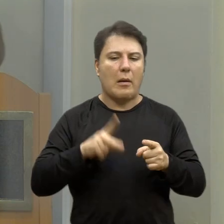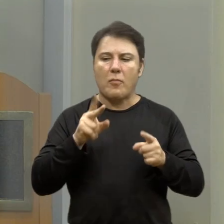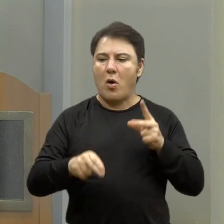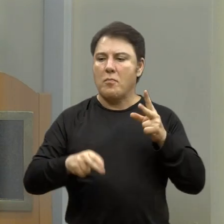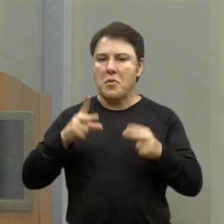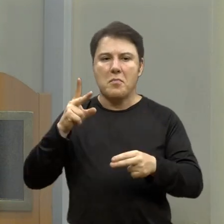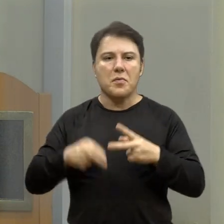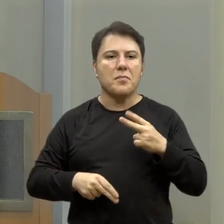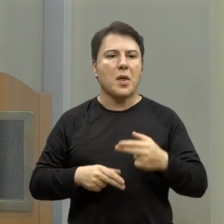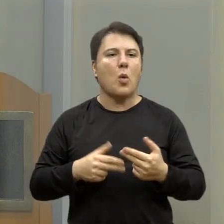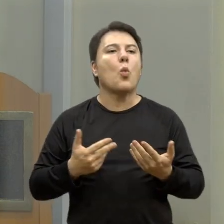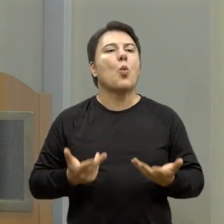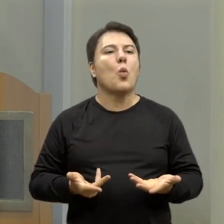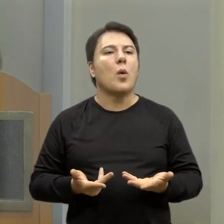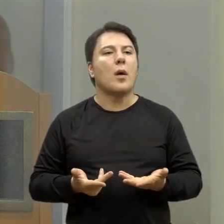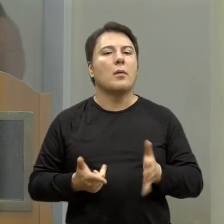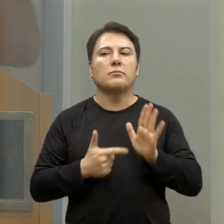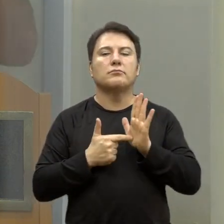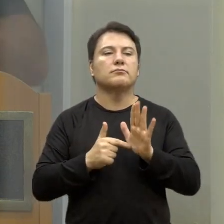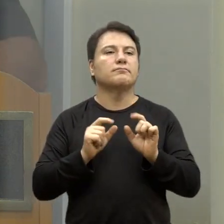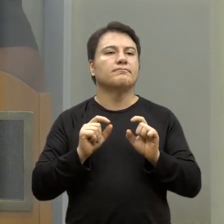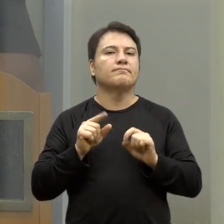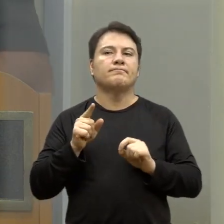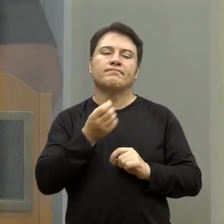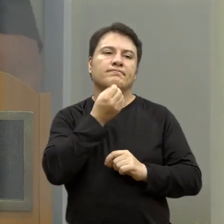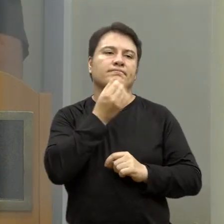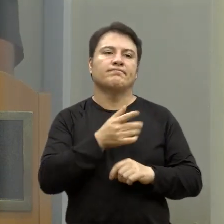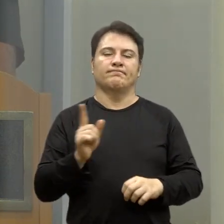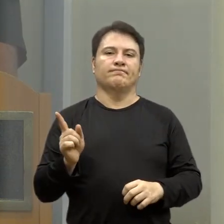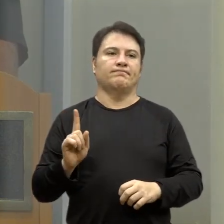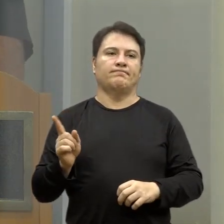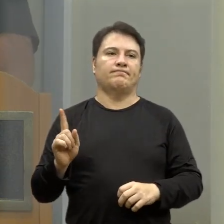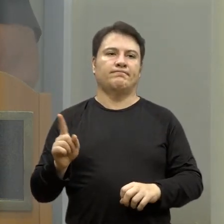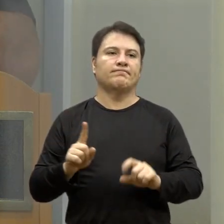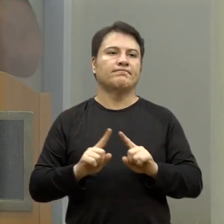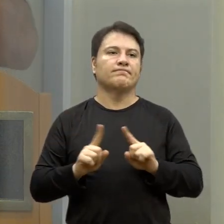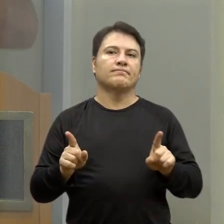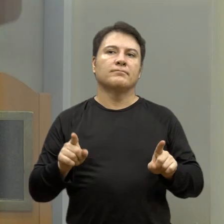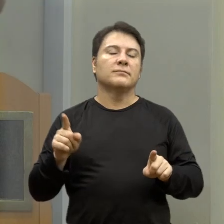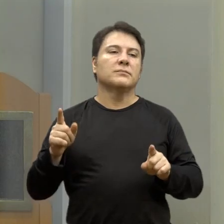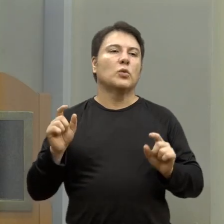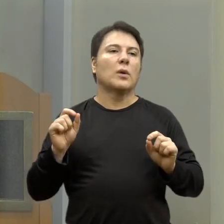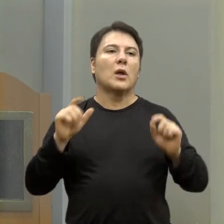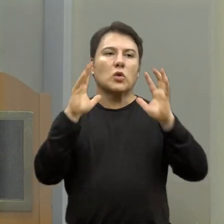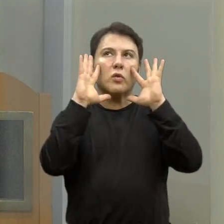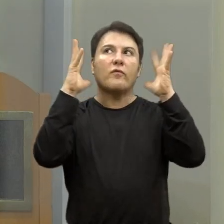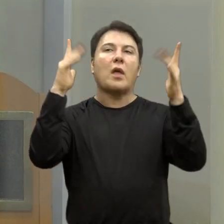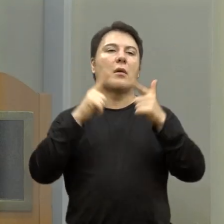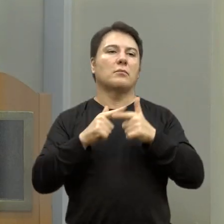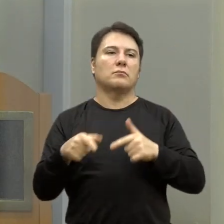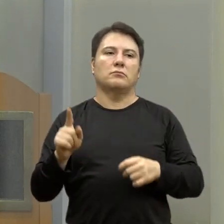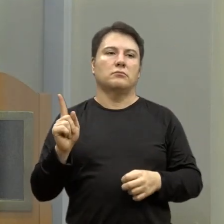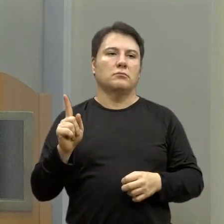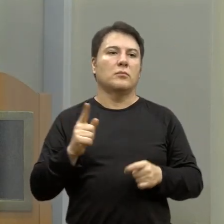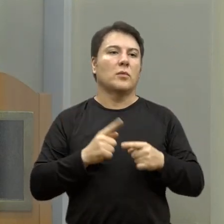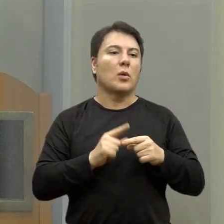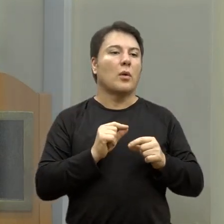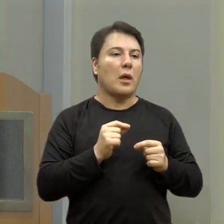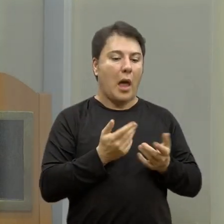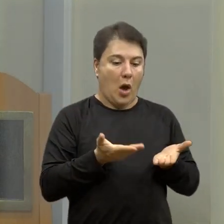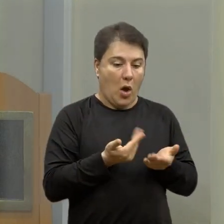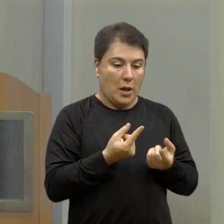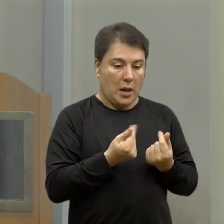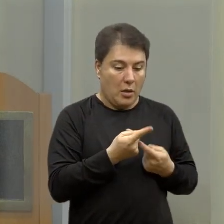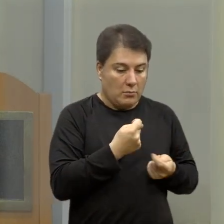corta daquilo, se mostra absolutamente ineficaz e sem nenhuma capacidade de resolver o problema. Você está economizando para pagar mais